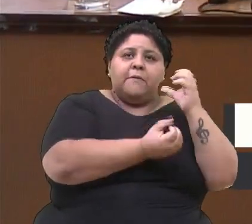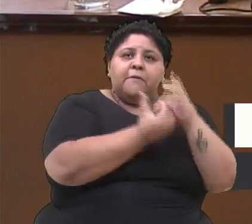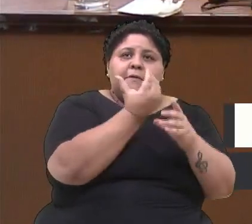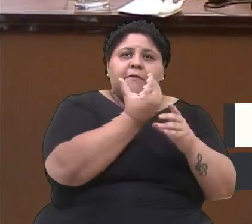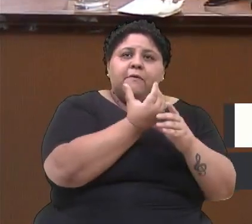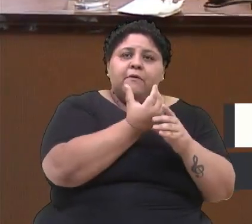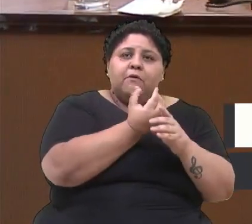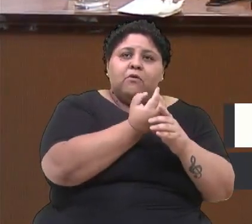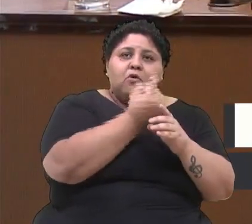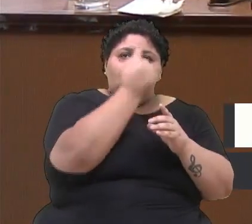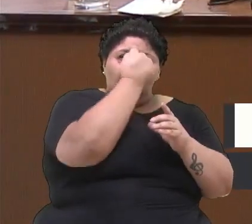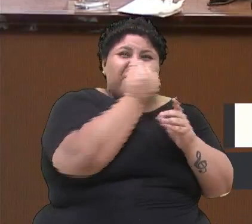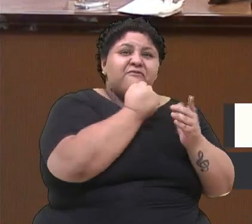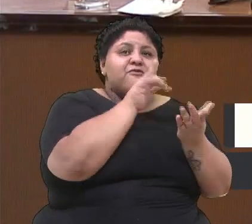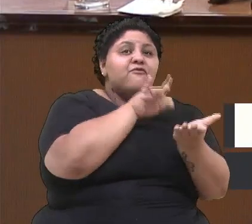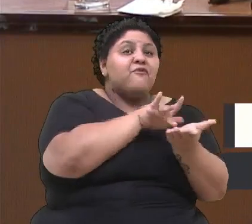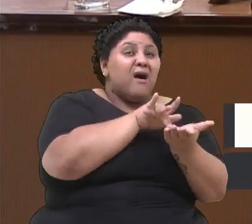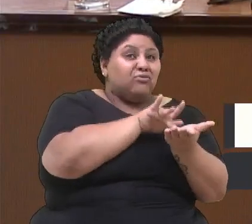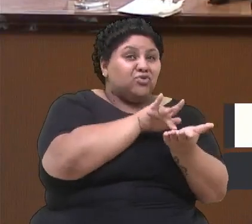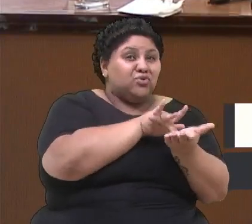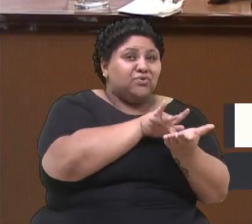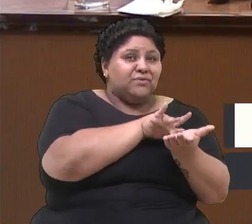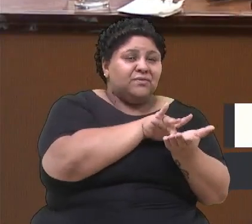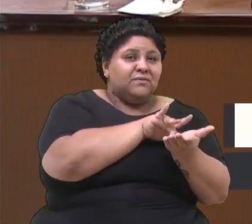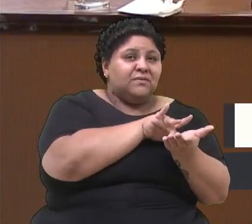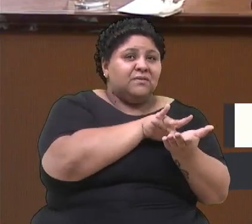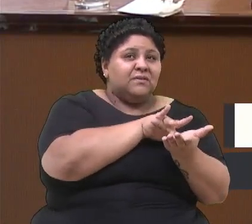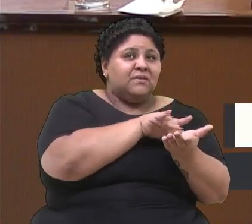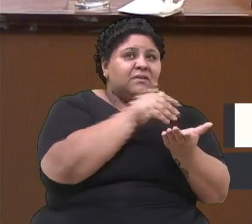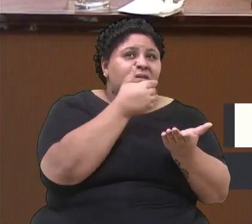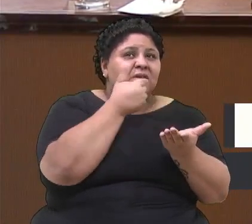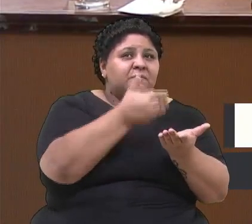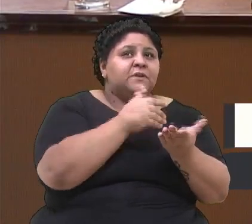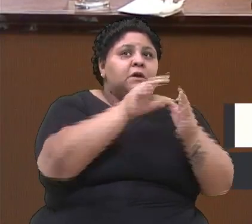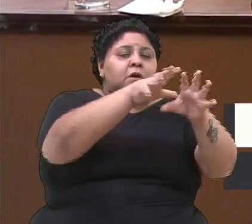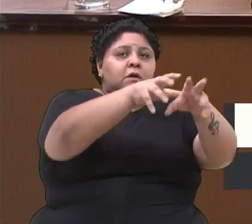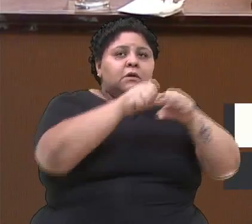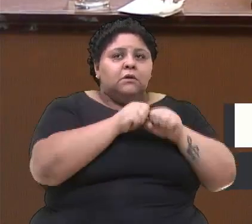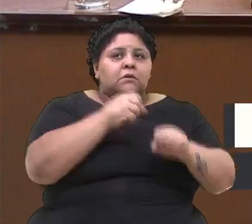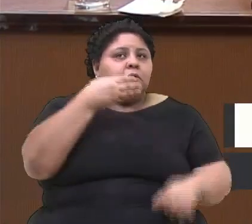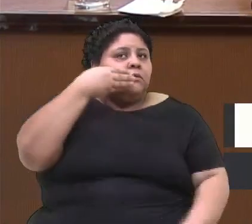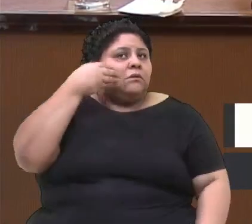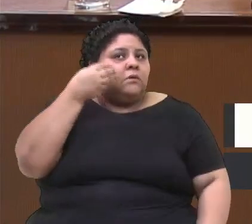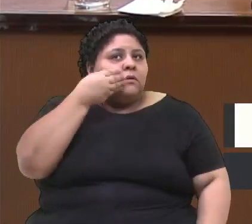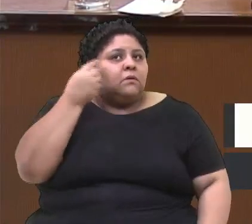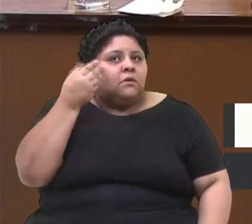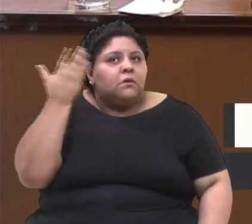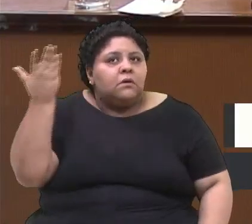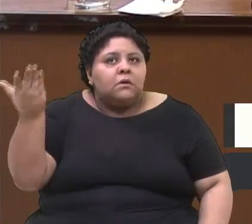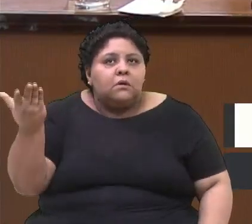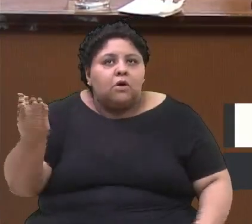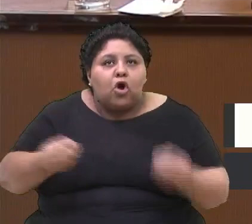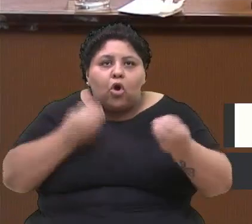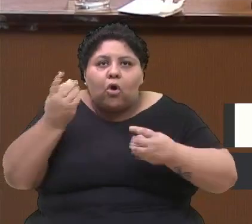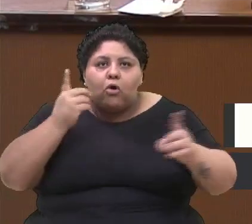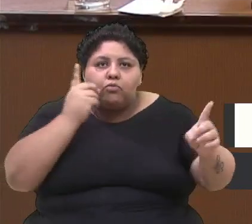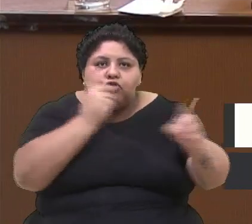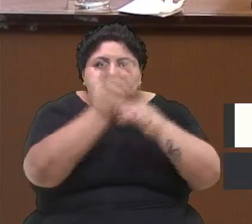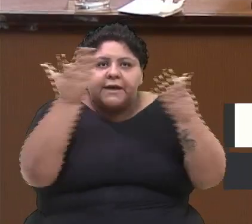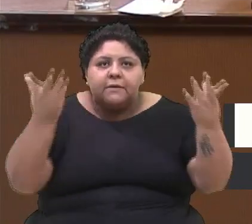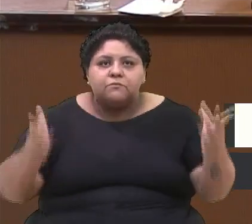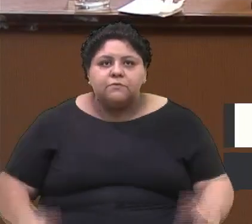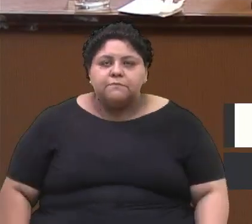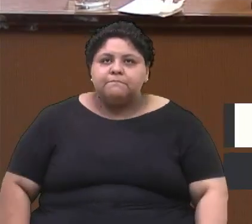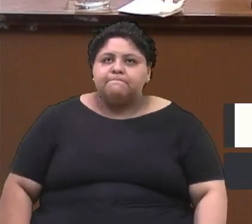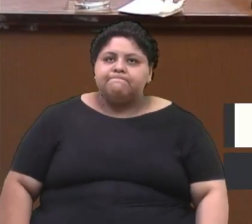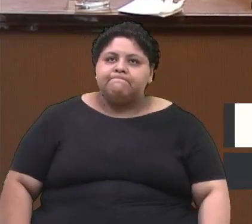perfil fake e pedindo doação de gato. Mas a que ponto chegamos? A